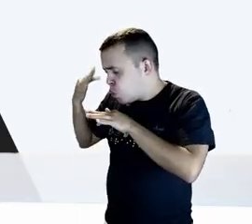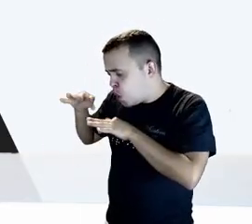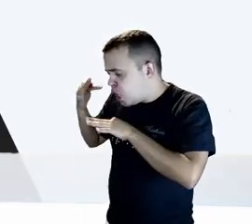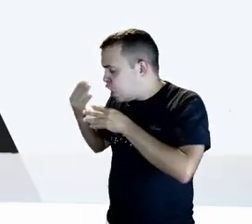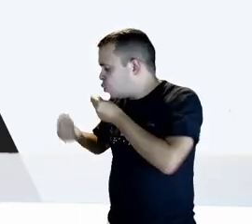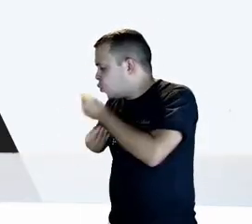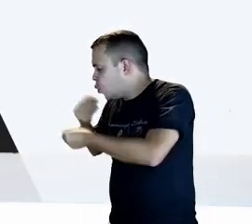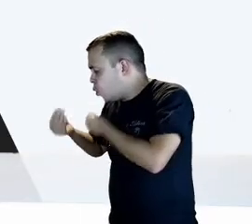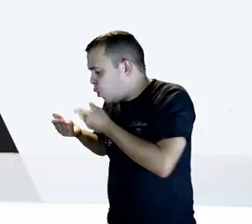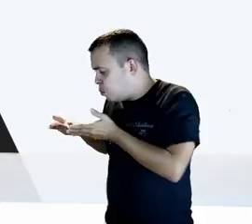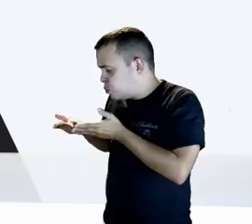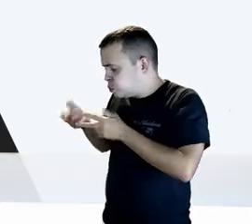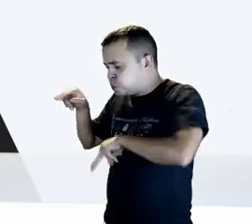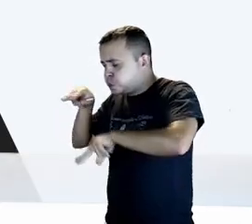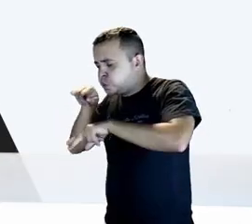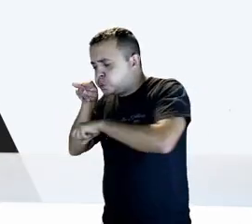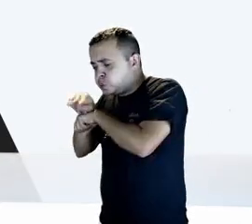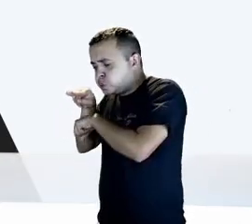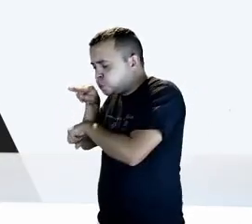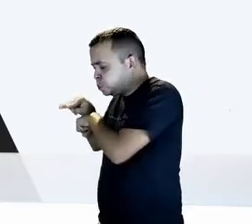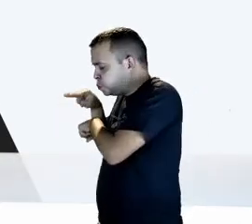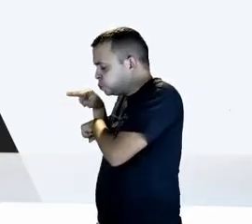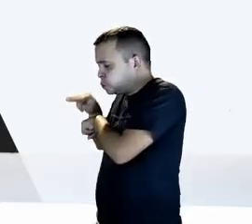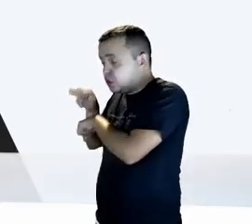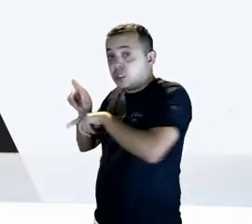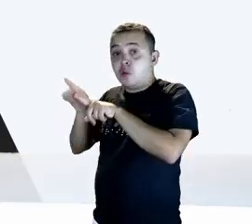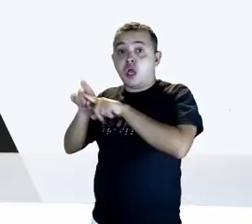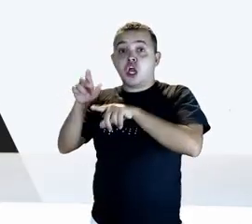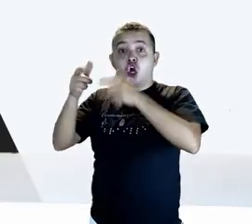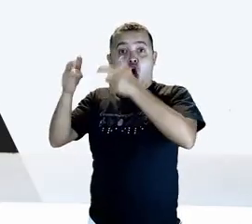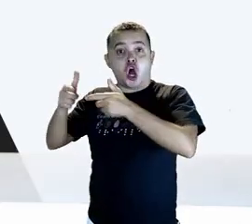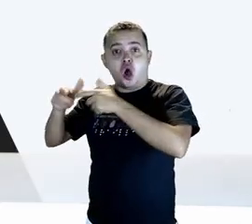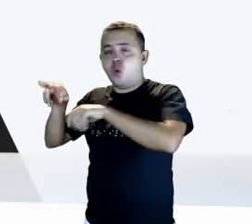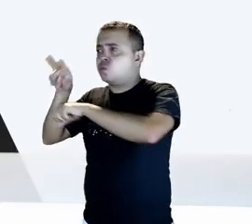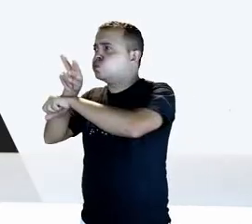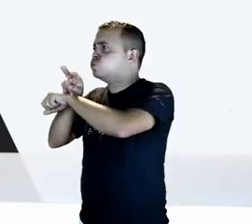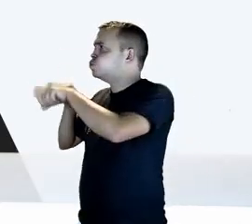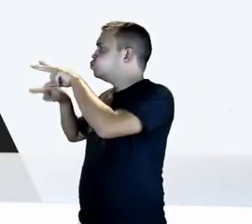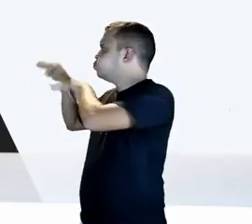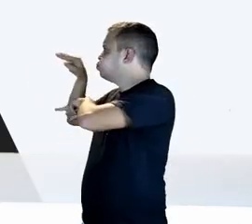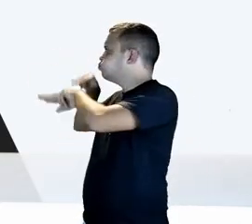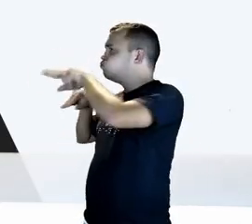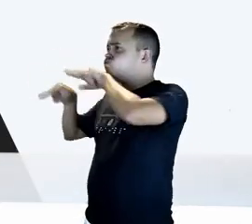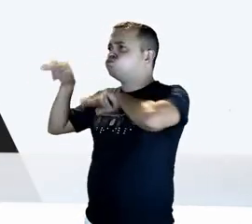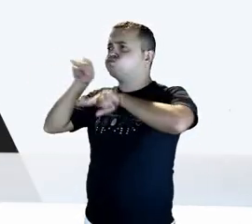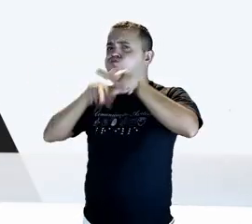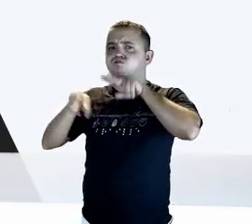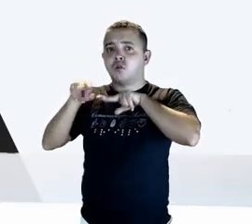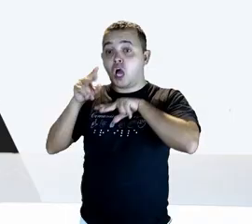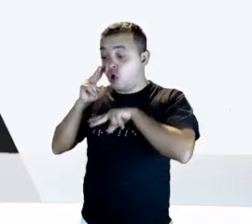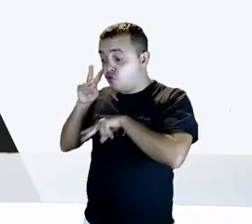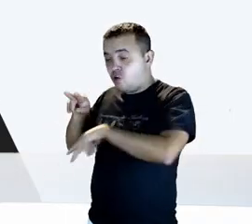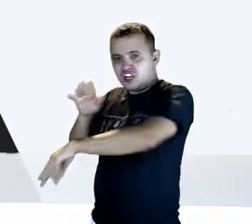através da observação do local e do mecanismo da